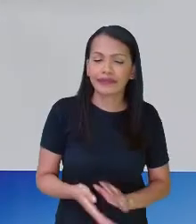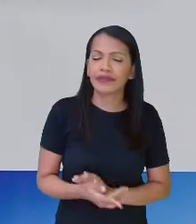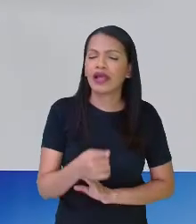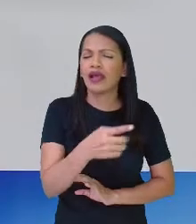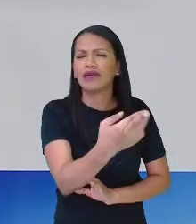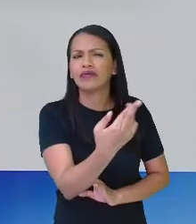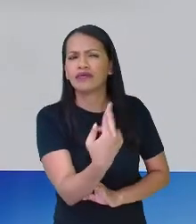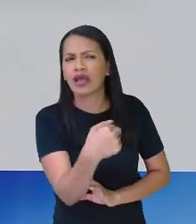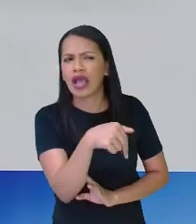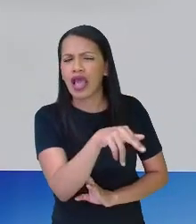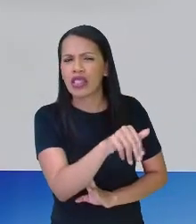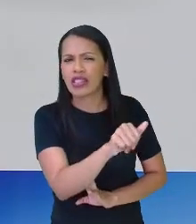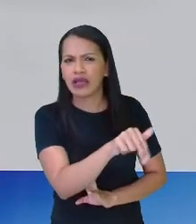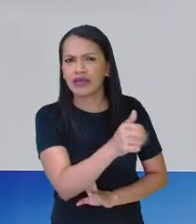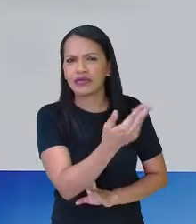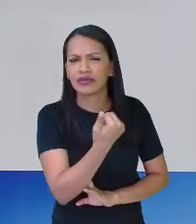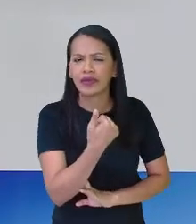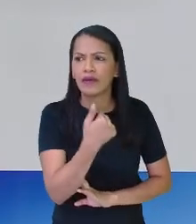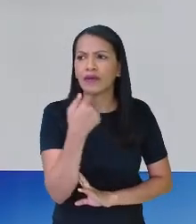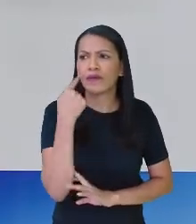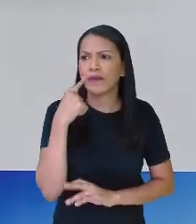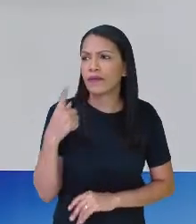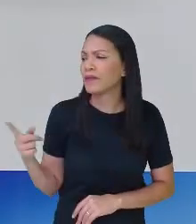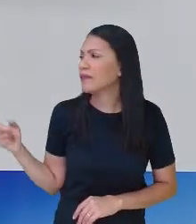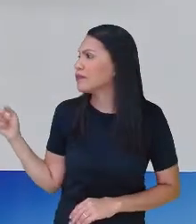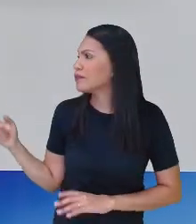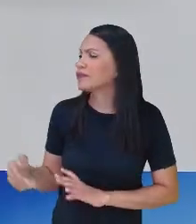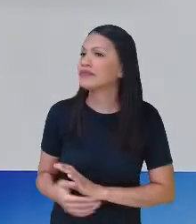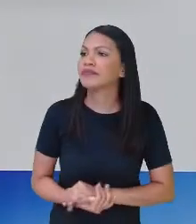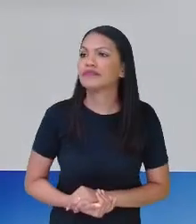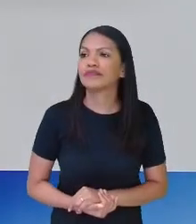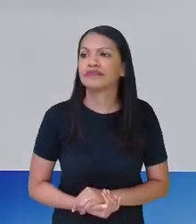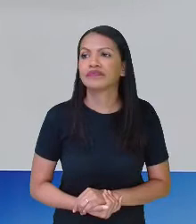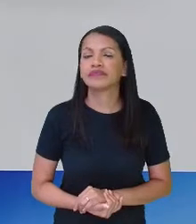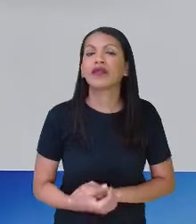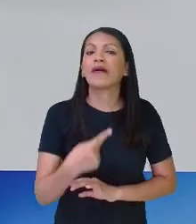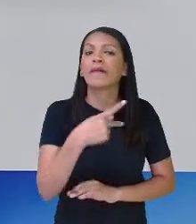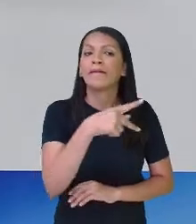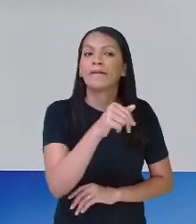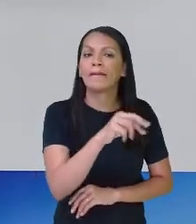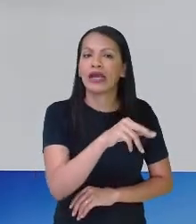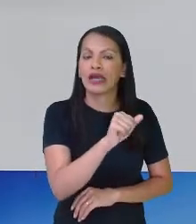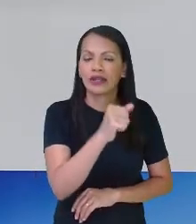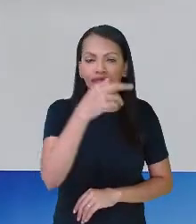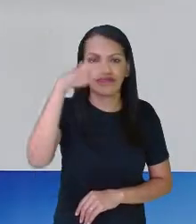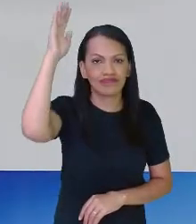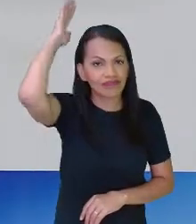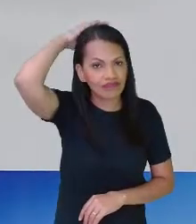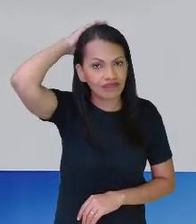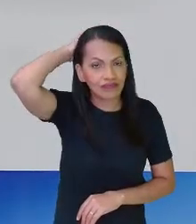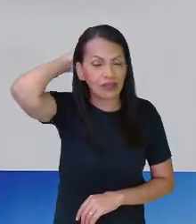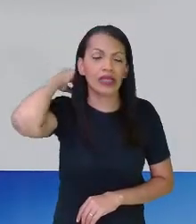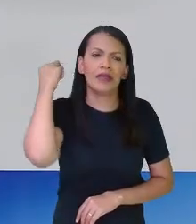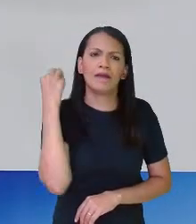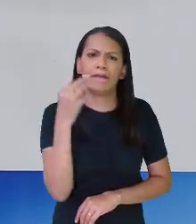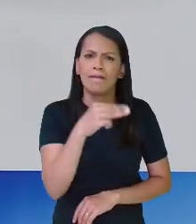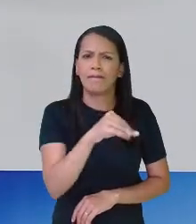Será? Vamos ver? Olha só. Um é o Pará. Ela acertou, mas o outro não é